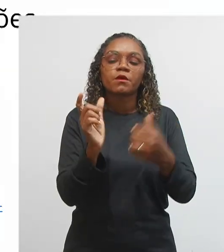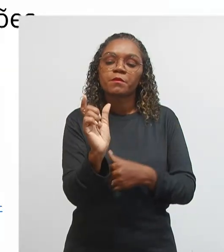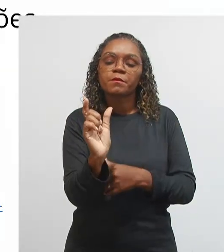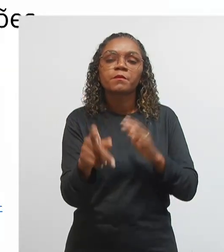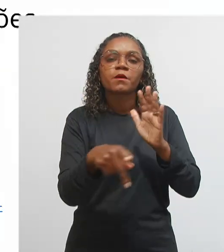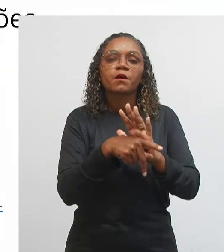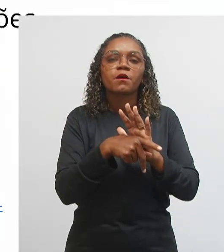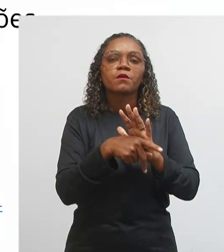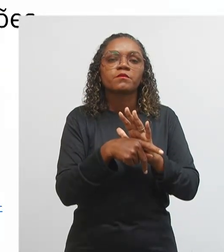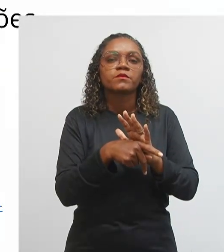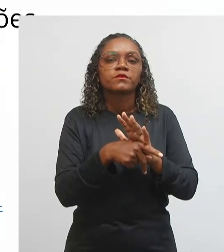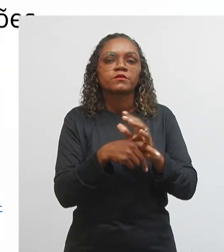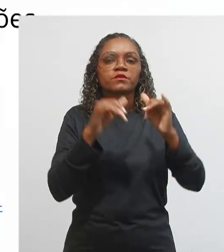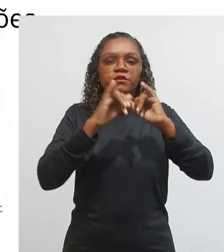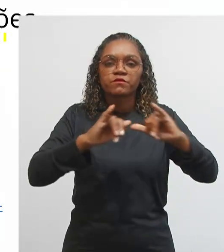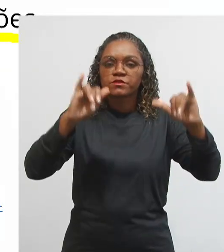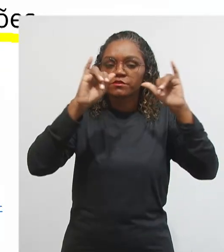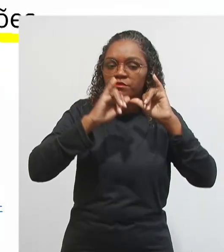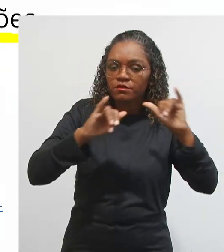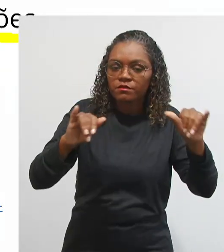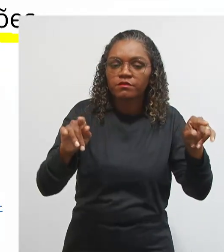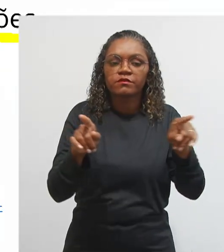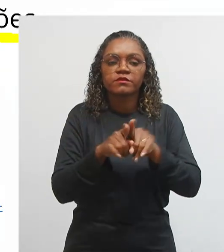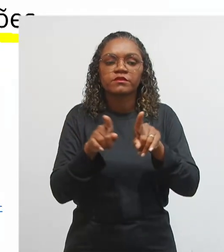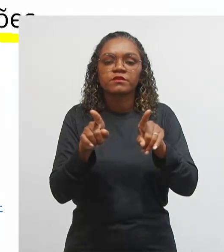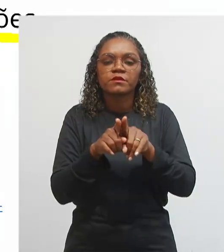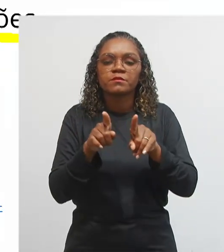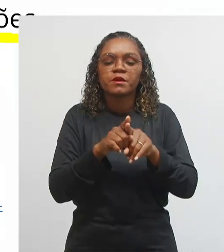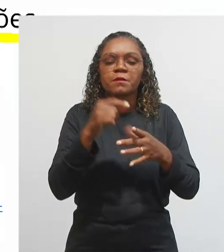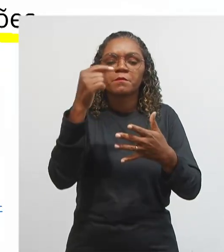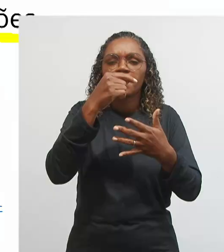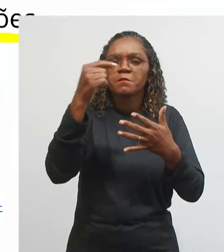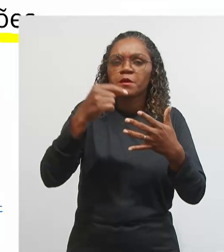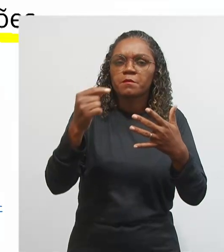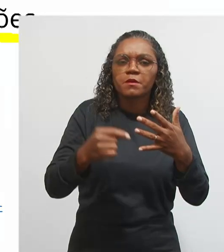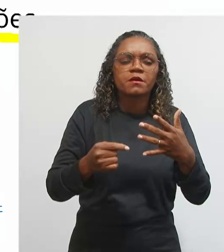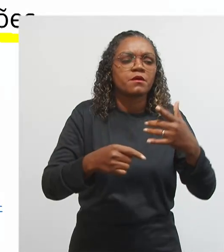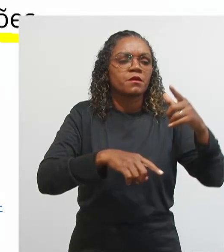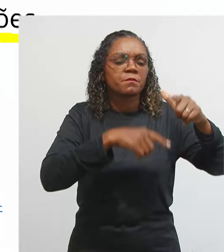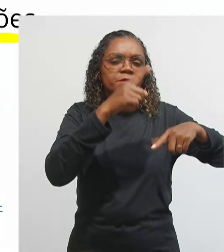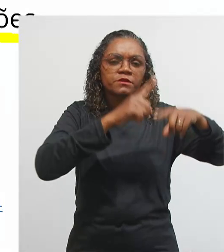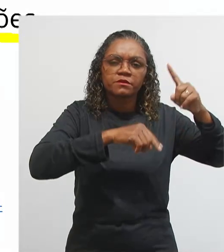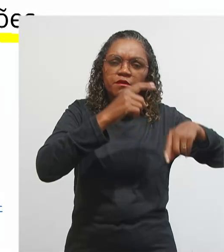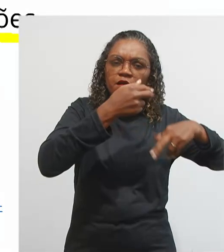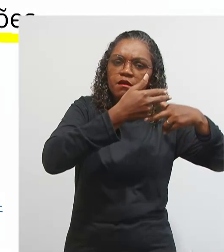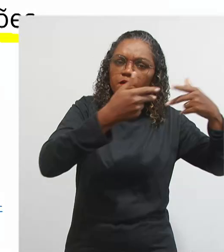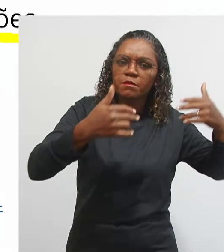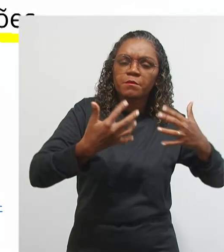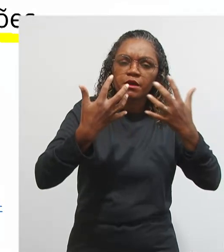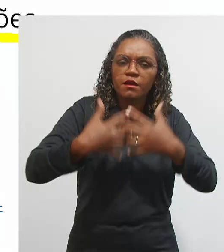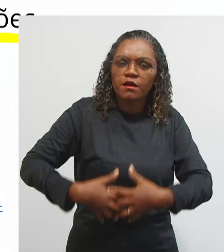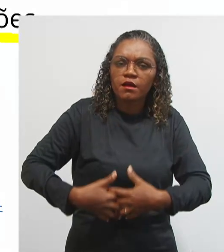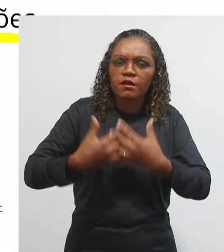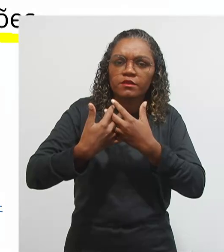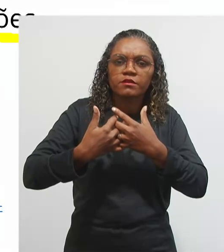evidência física. As instalações, como a gente tinha falado também, os equipamentos. Então,